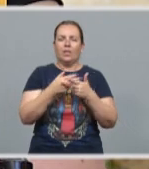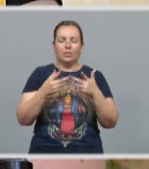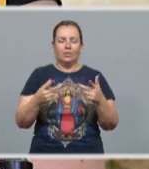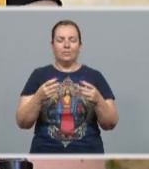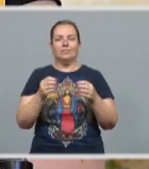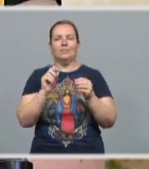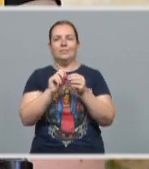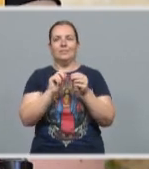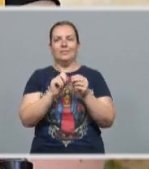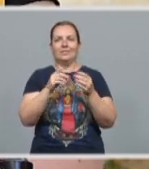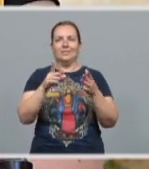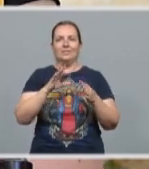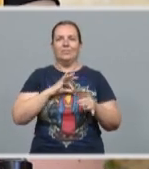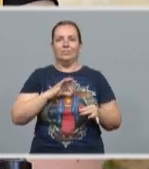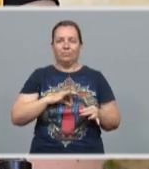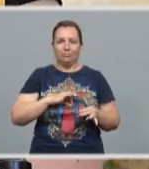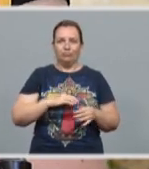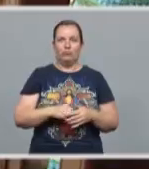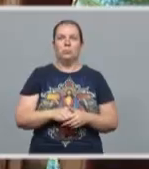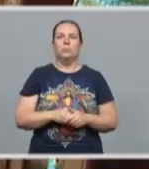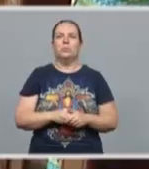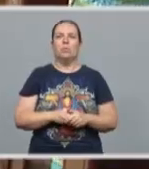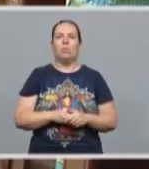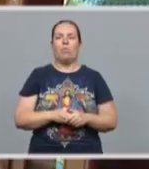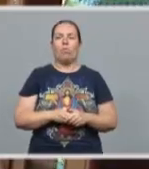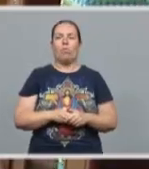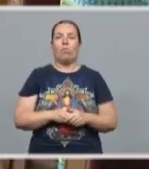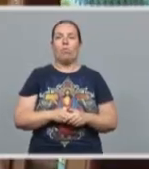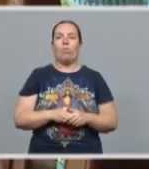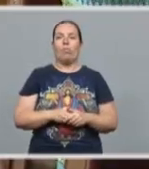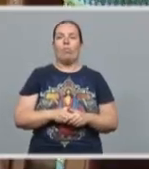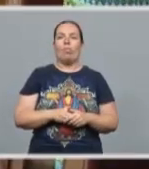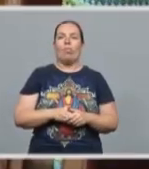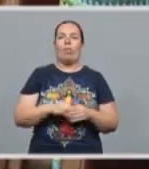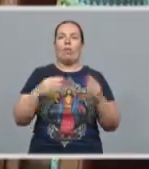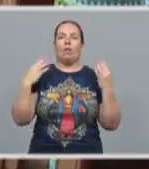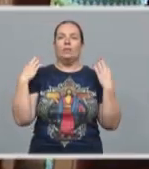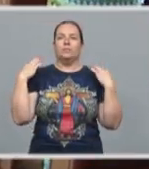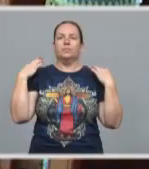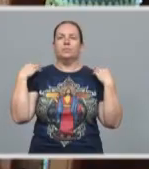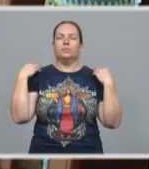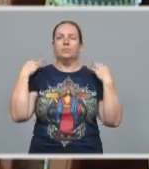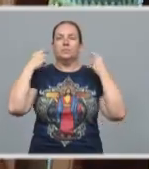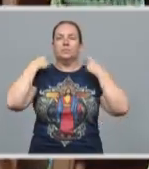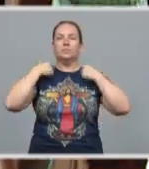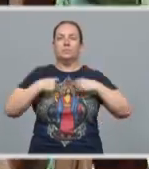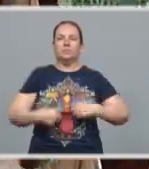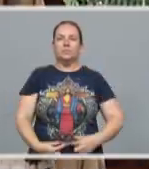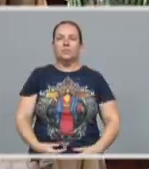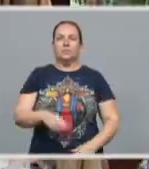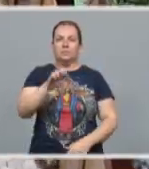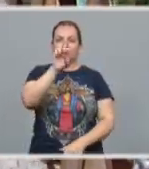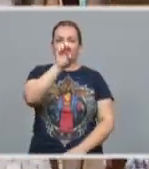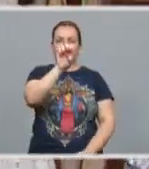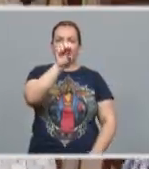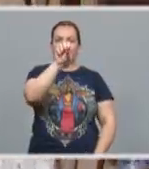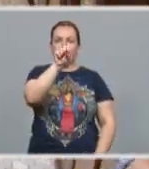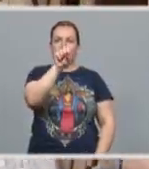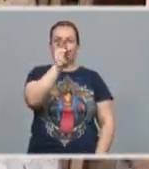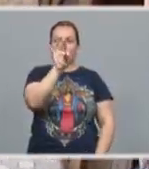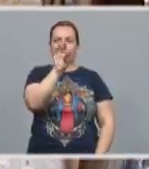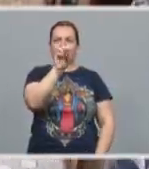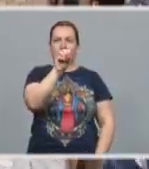suscitados no seu sacerdócio. Com a estola, agradecemos a Deus pelo